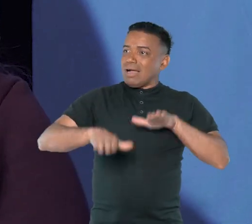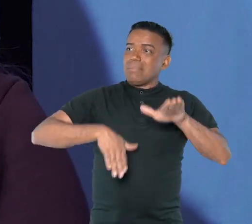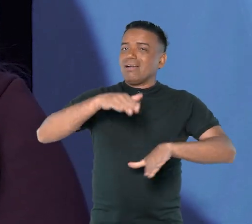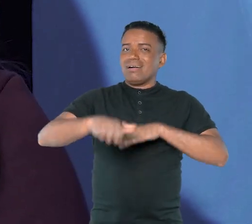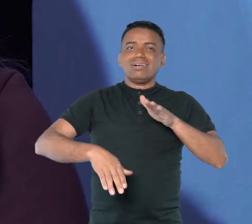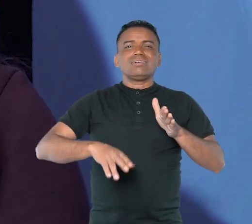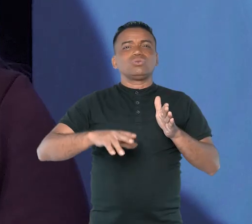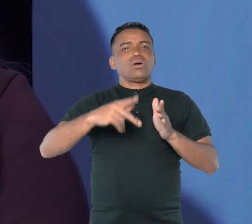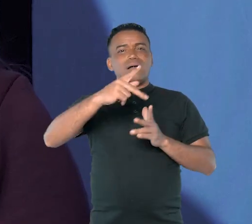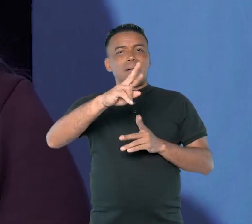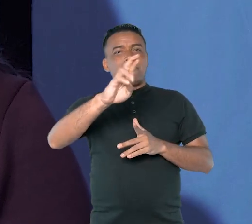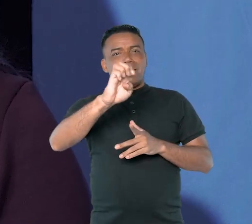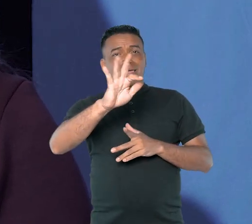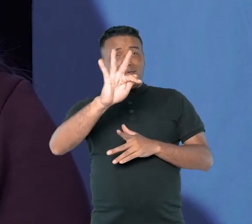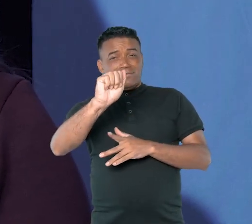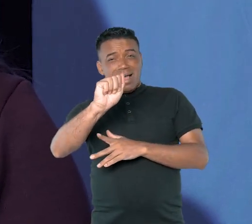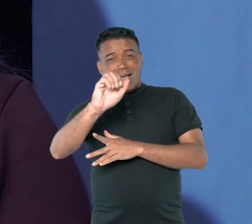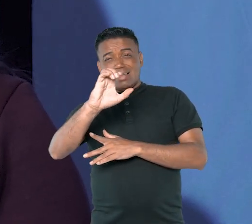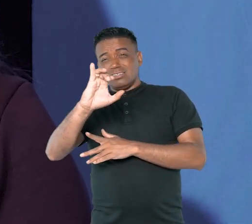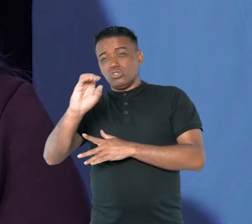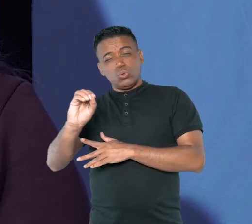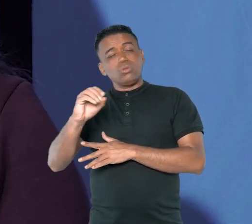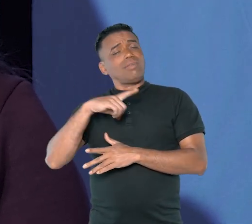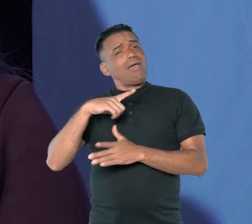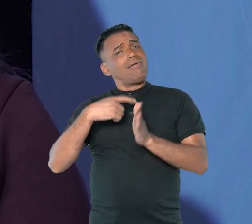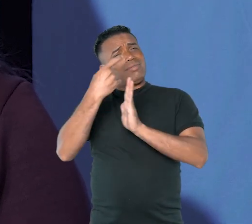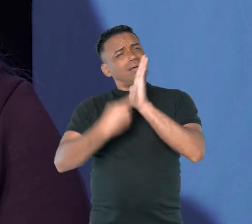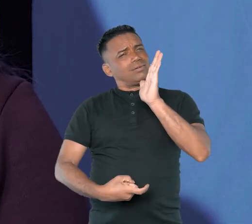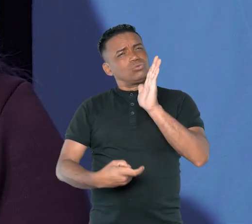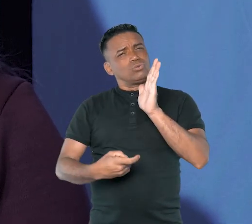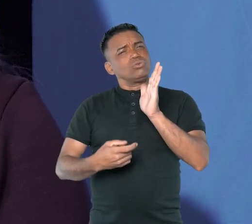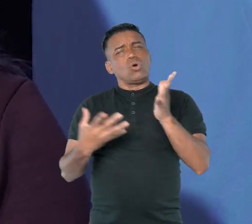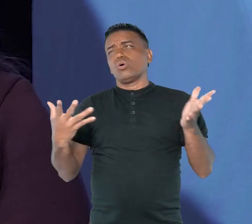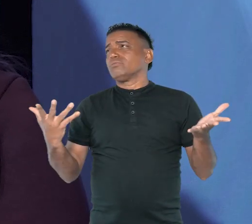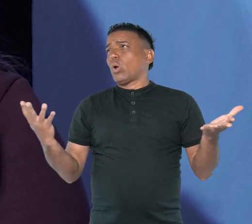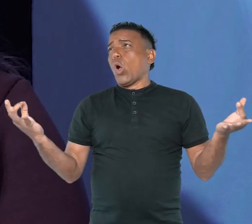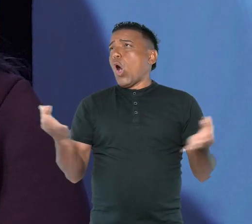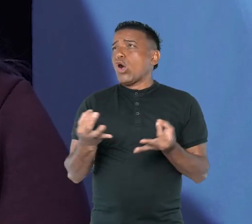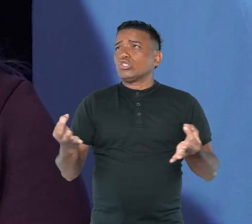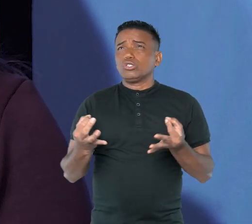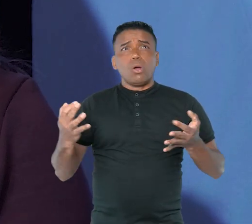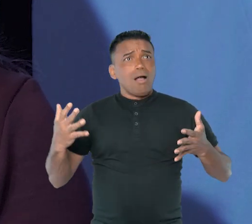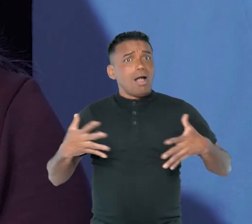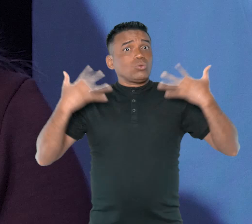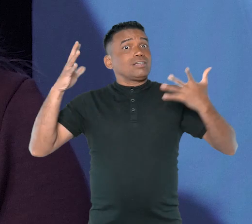no prefácio, né? Então, eu acho que o acaso é um ótimo anfitrião, e tem sido para mim,